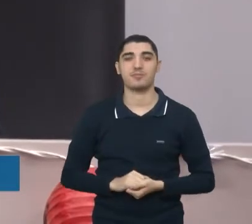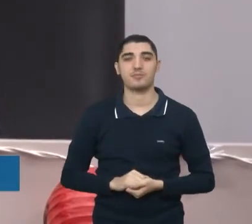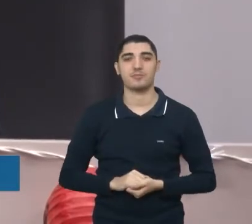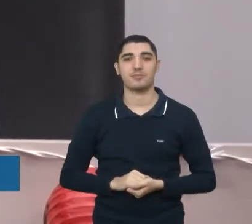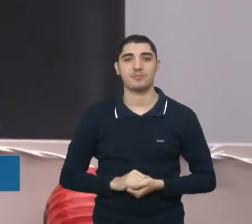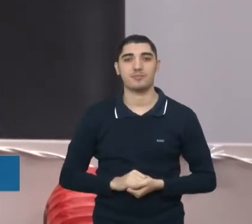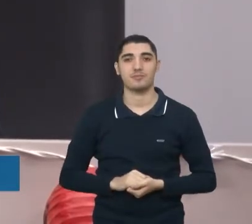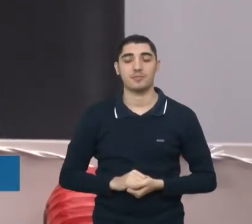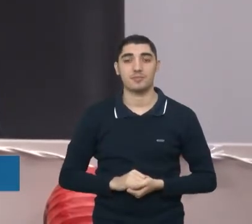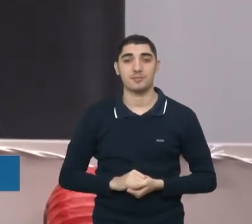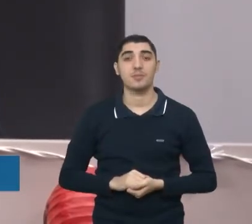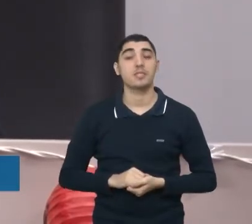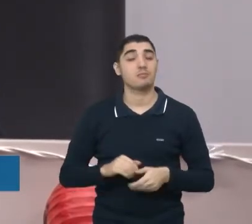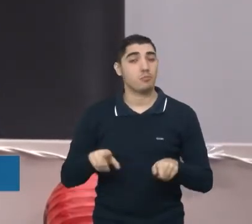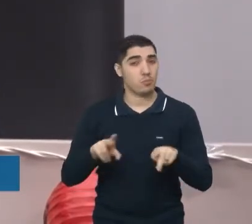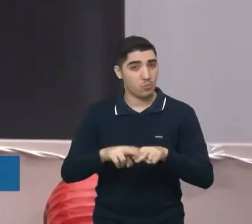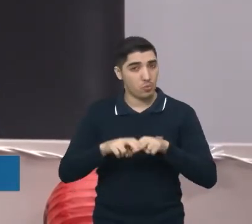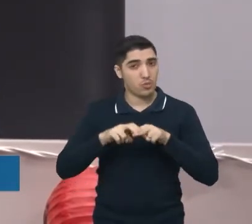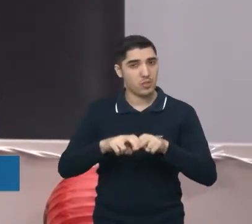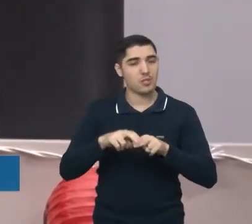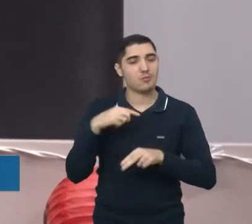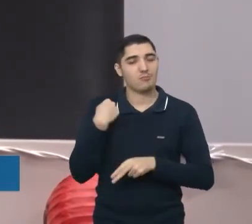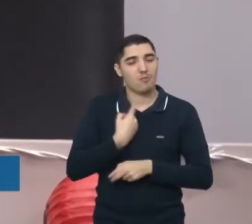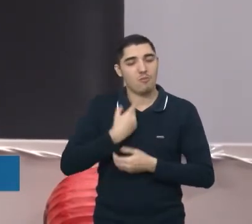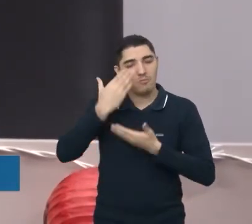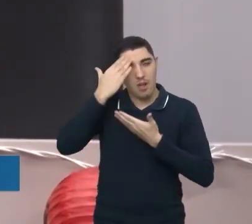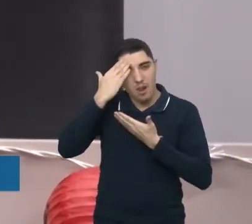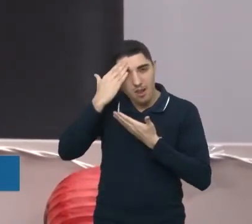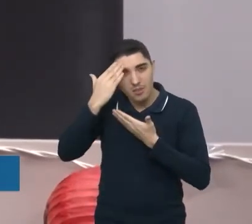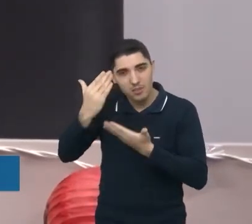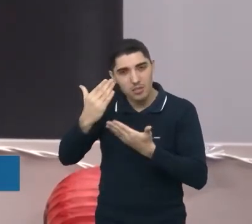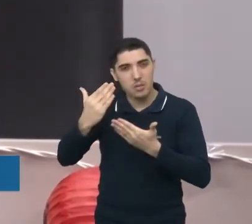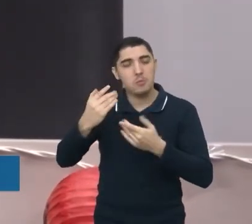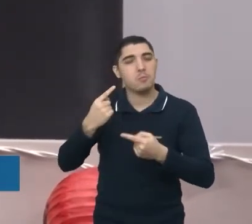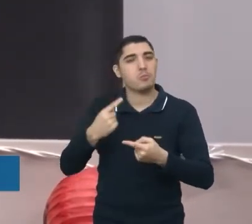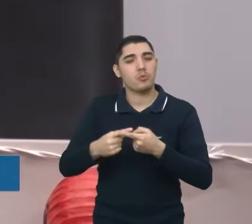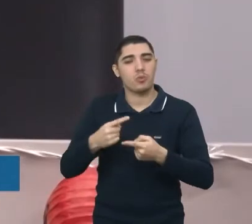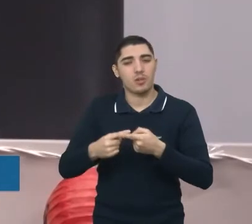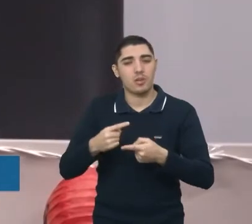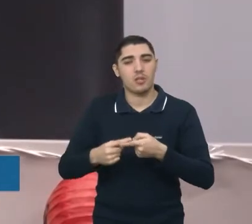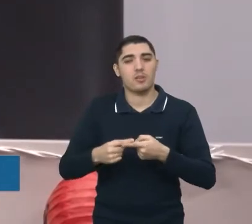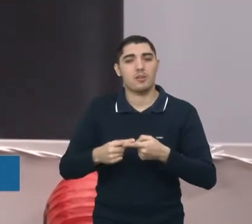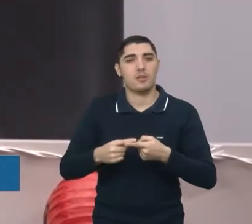em sinal de gratidão por tudo